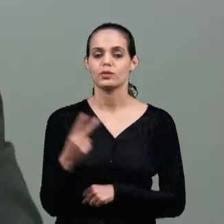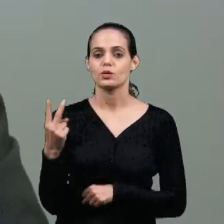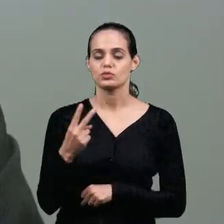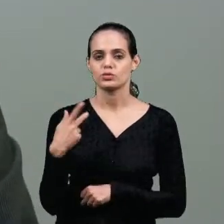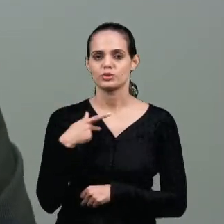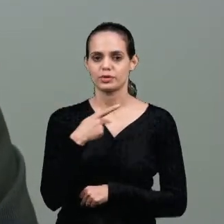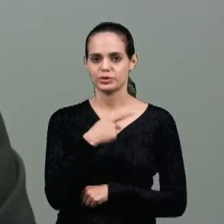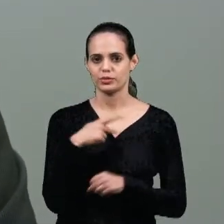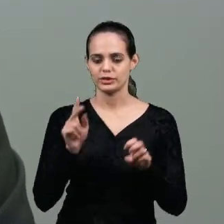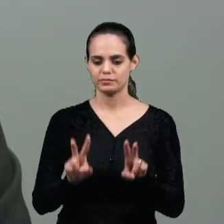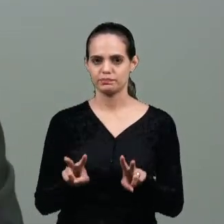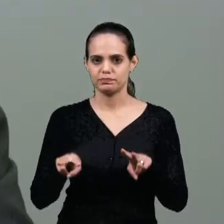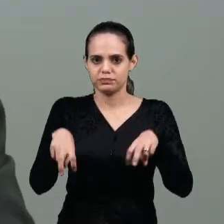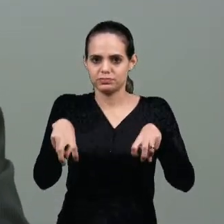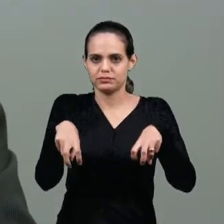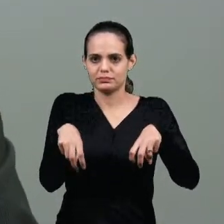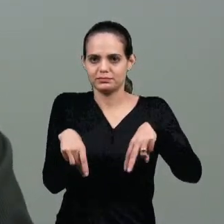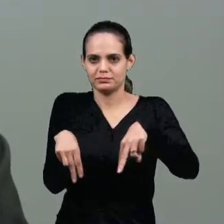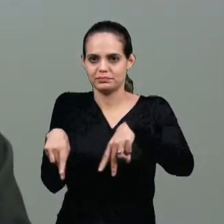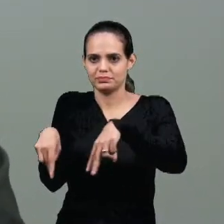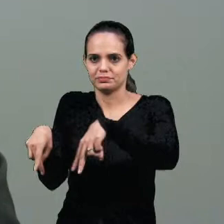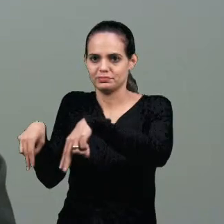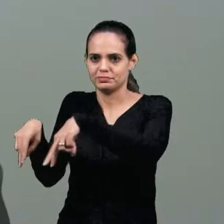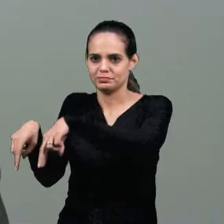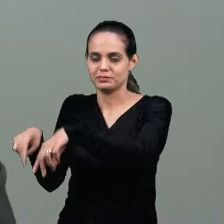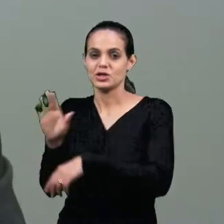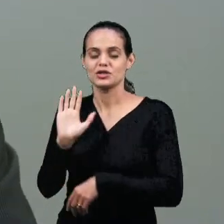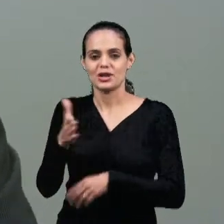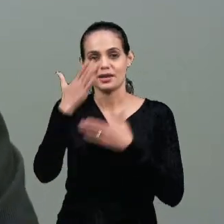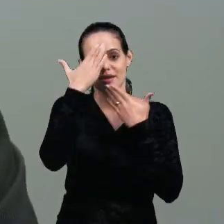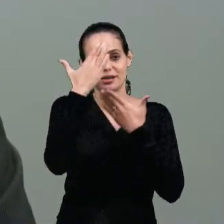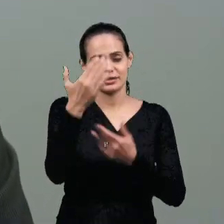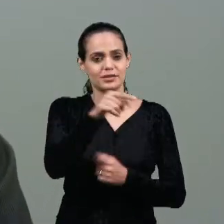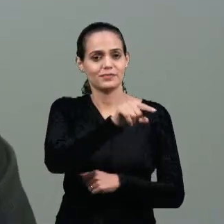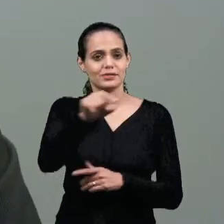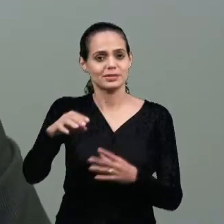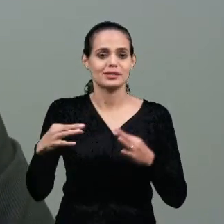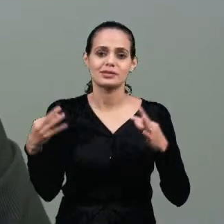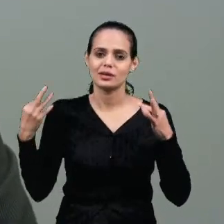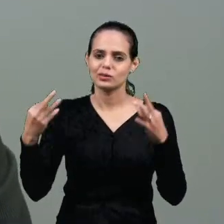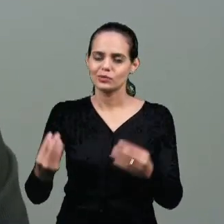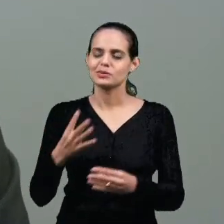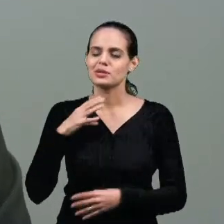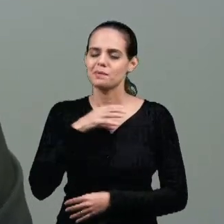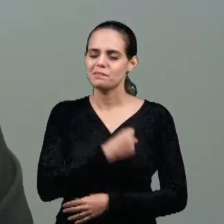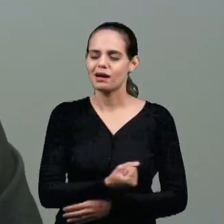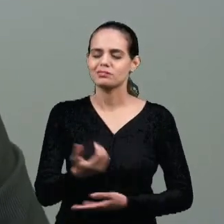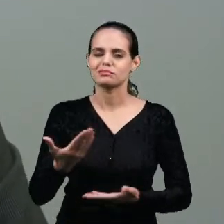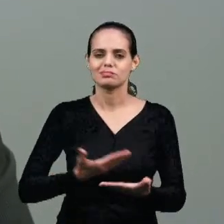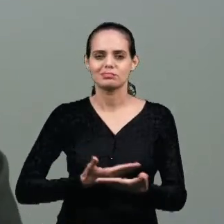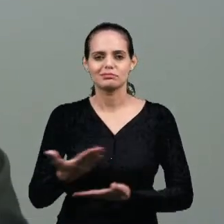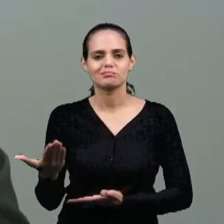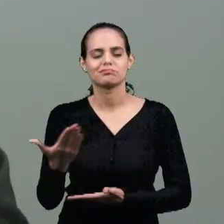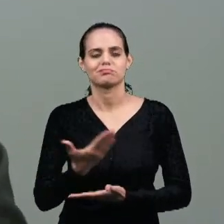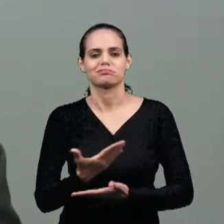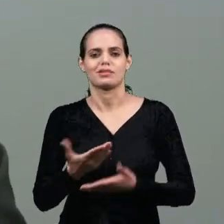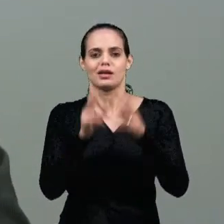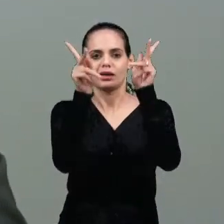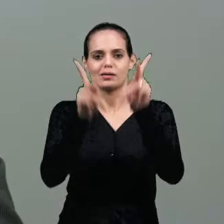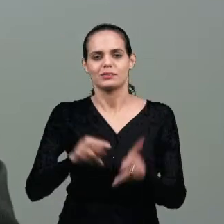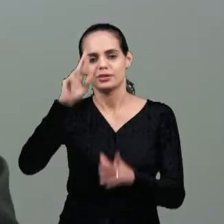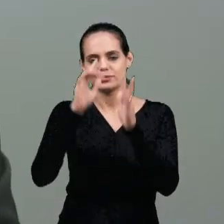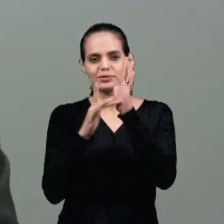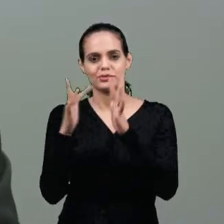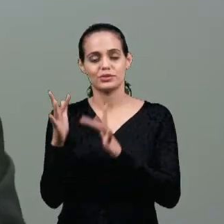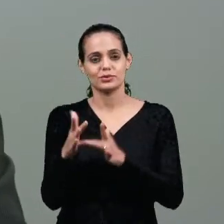Nós queremos aqui já agradecer a audiência de todos, queridos, amados amigos, irmãos, desejando a todos a paz do Senhor Jesus